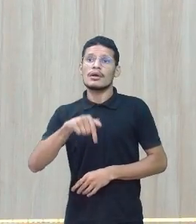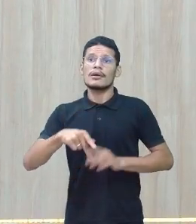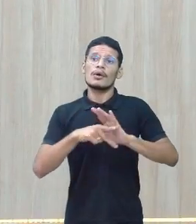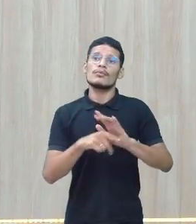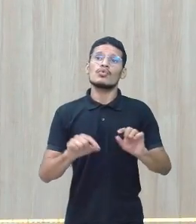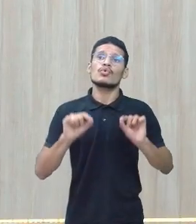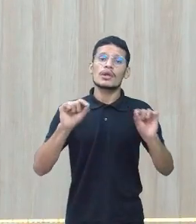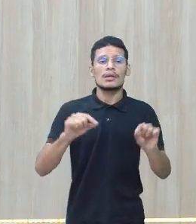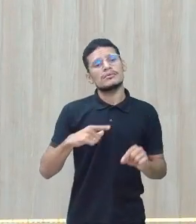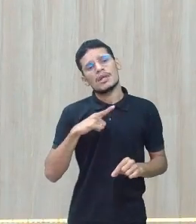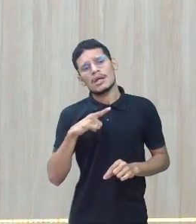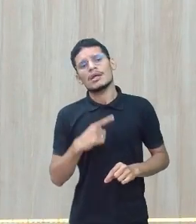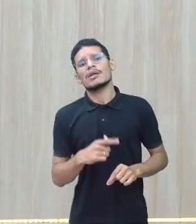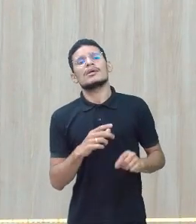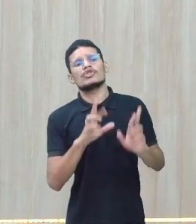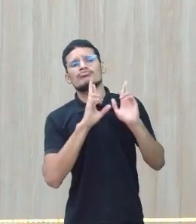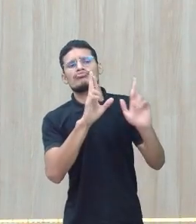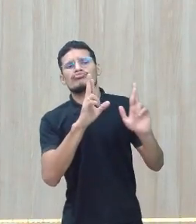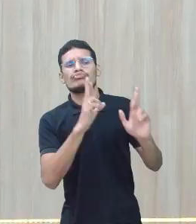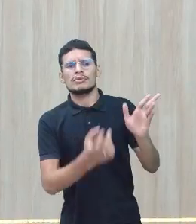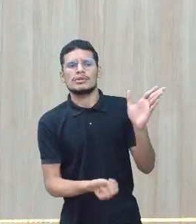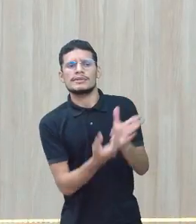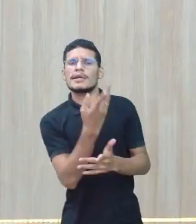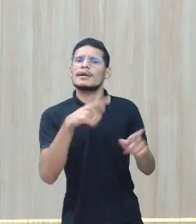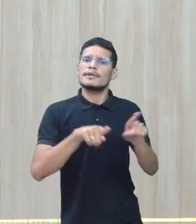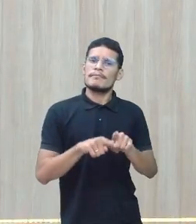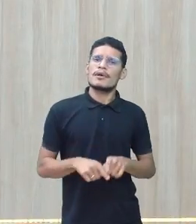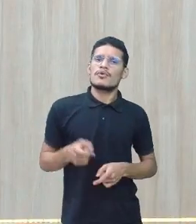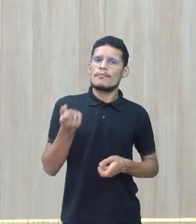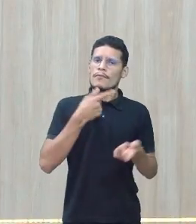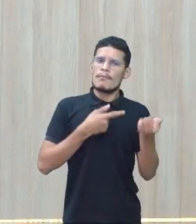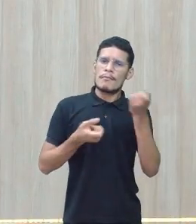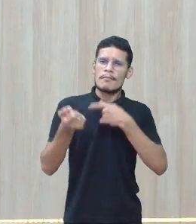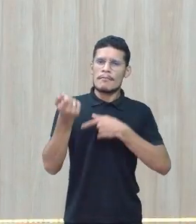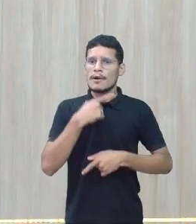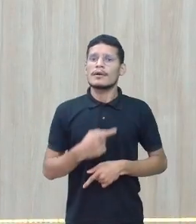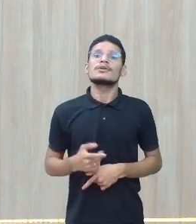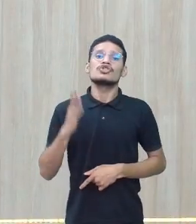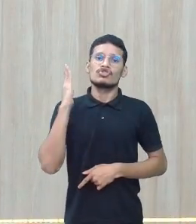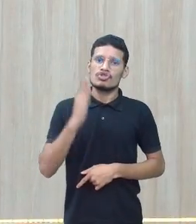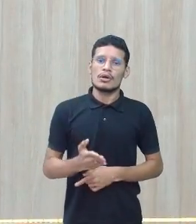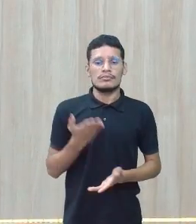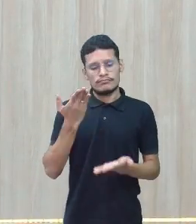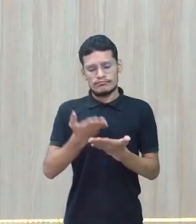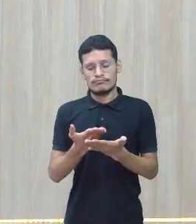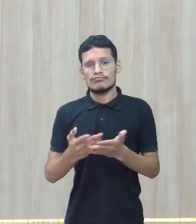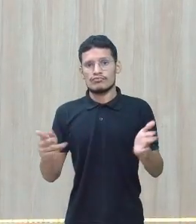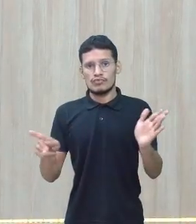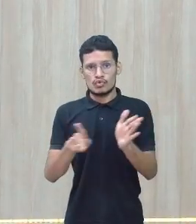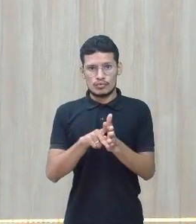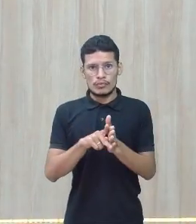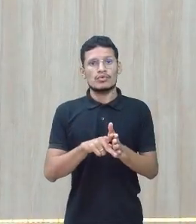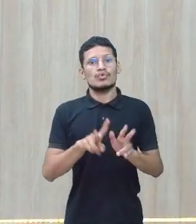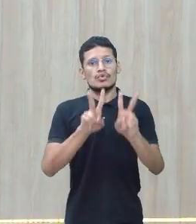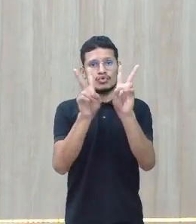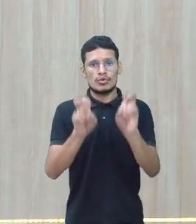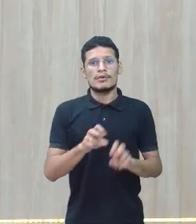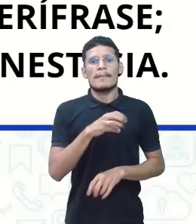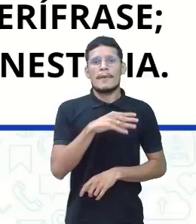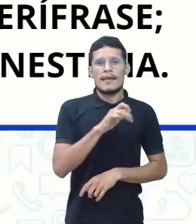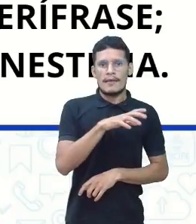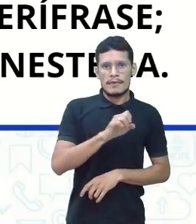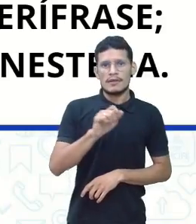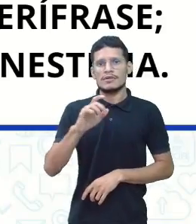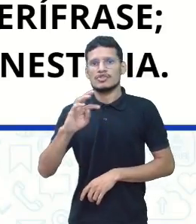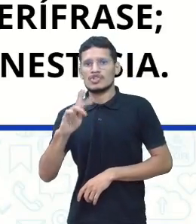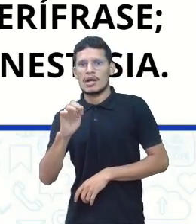as expectativas, conseguindo produzir humor e vendo tudo isso que a gente viu até agora sobre memes e charges. São as figuras